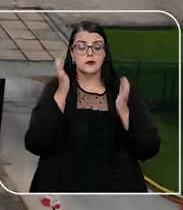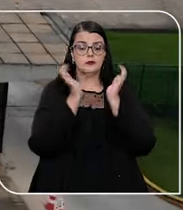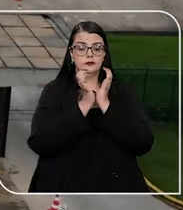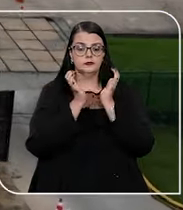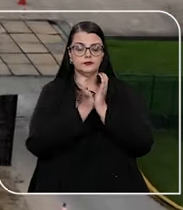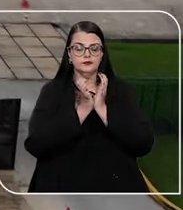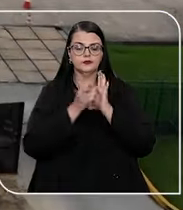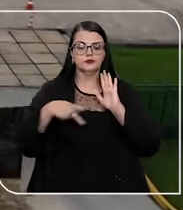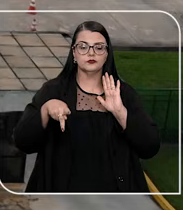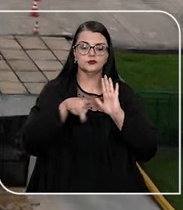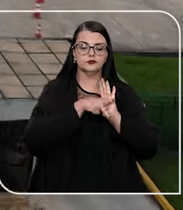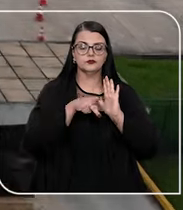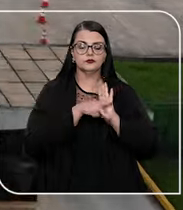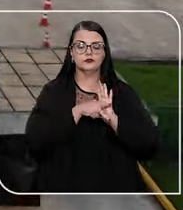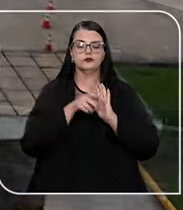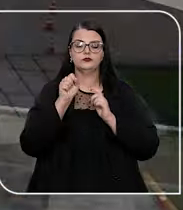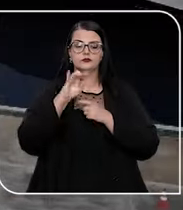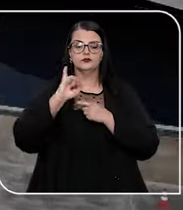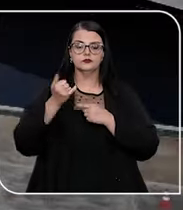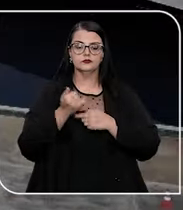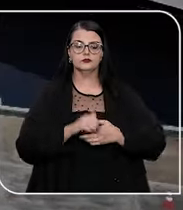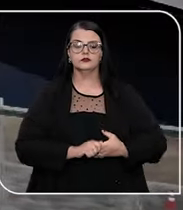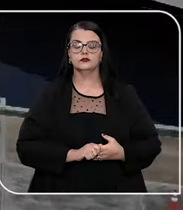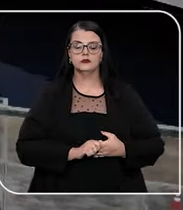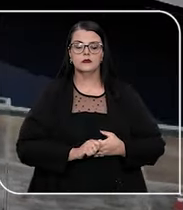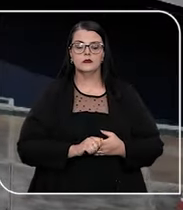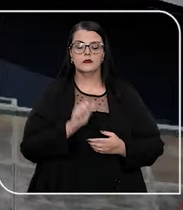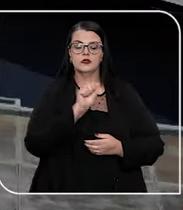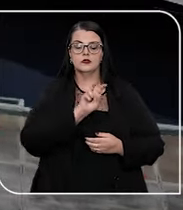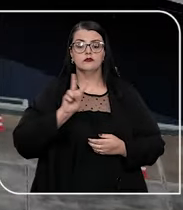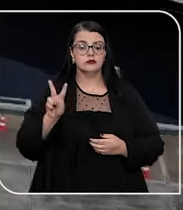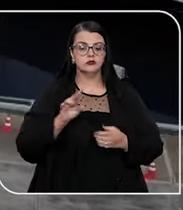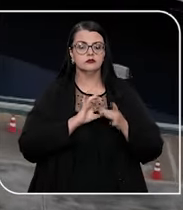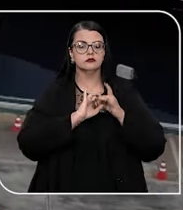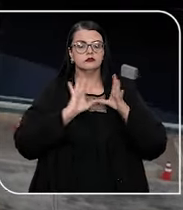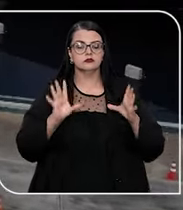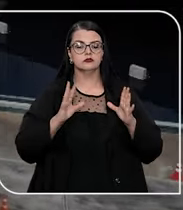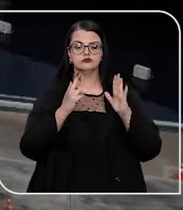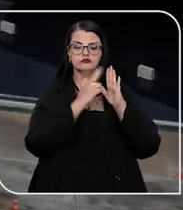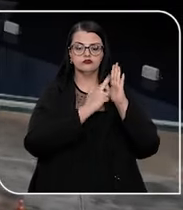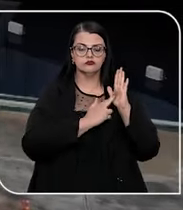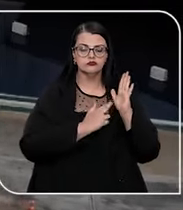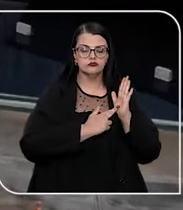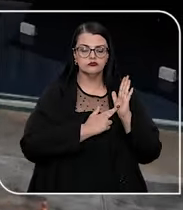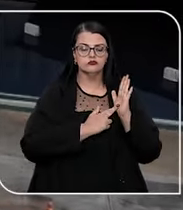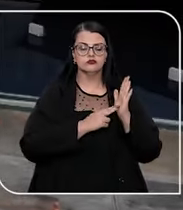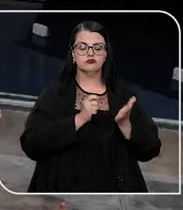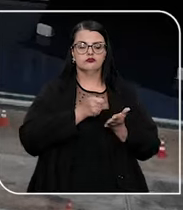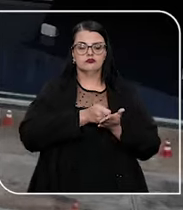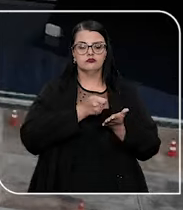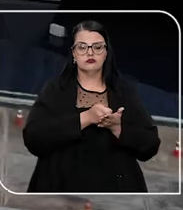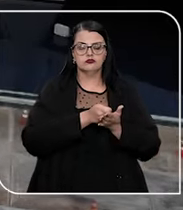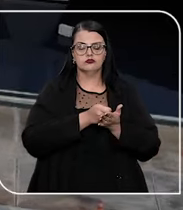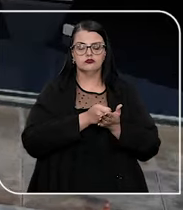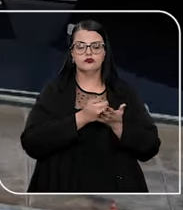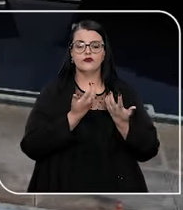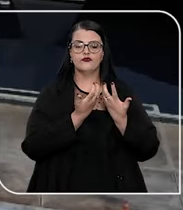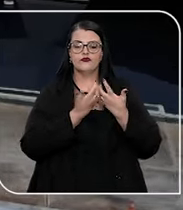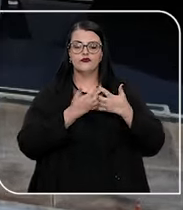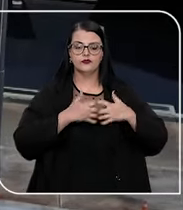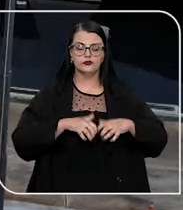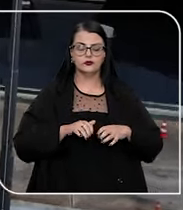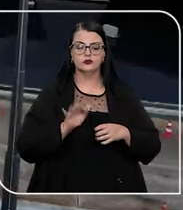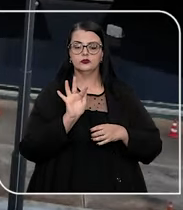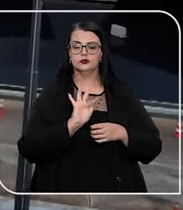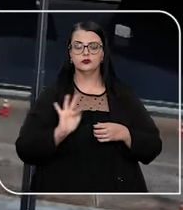primeira turma do Superior Tribunal de Justiça embora Anvisa tenha sido genericamente autorizada a emitir normas para garantir o cumprimento de suas